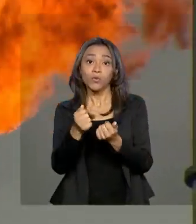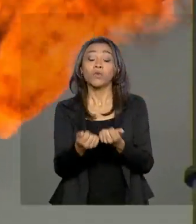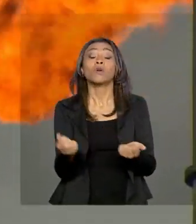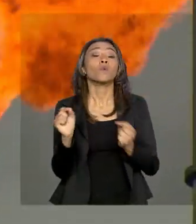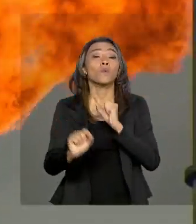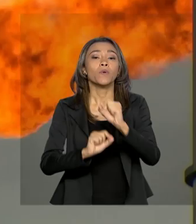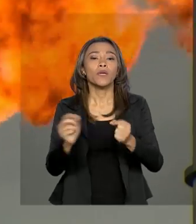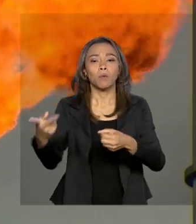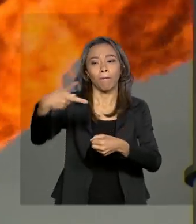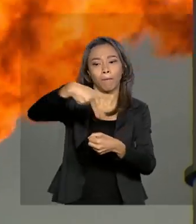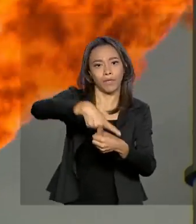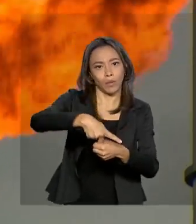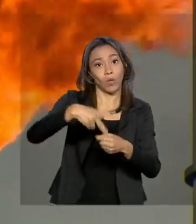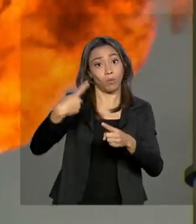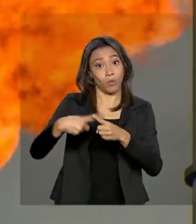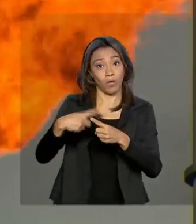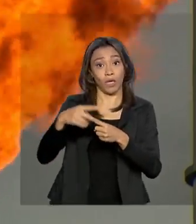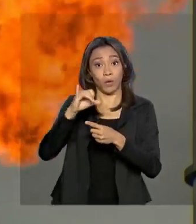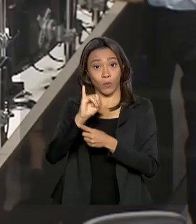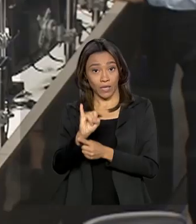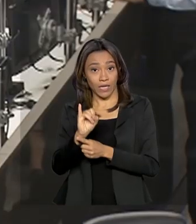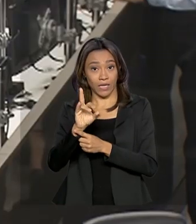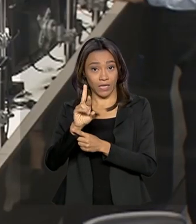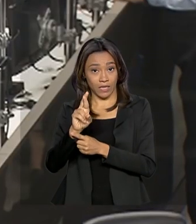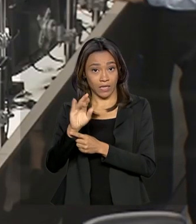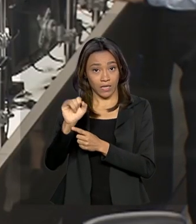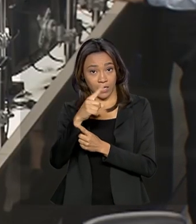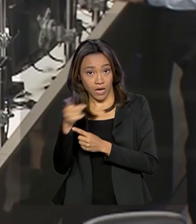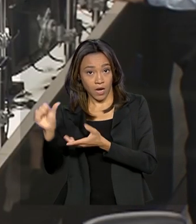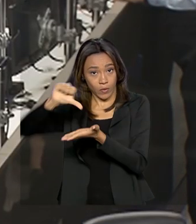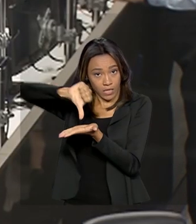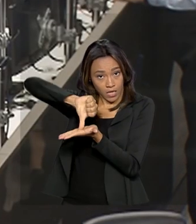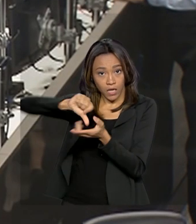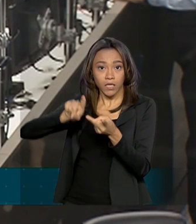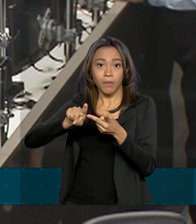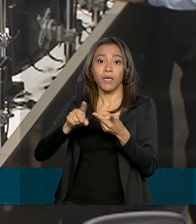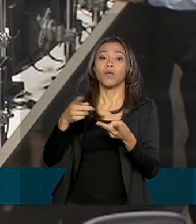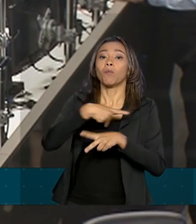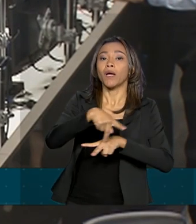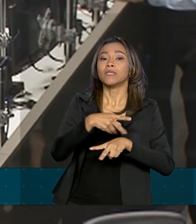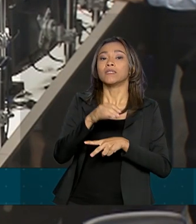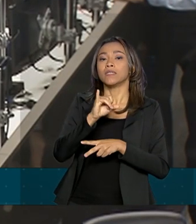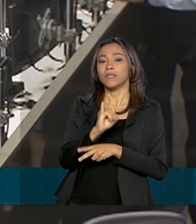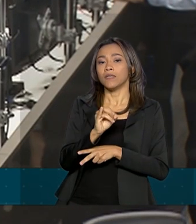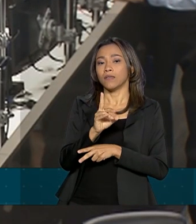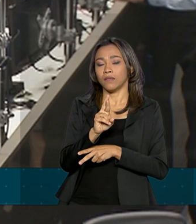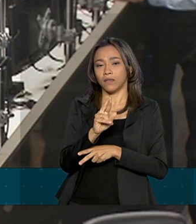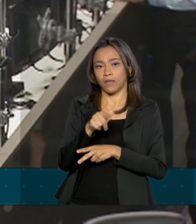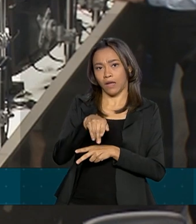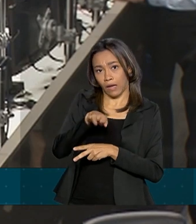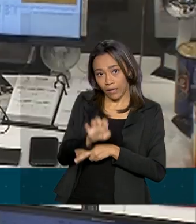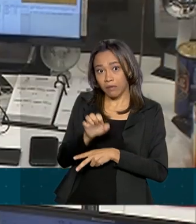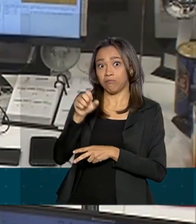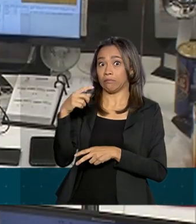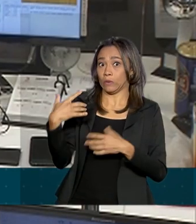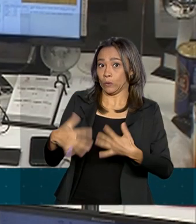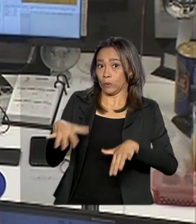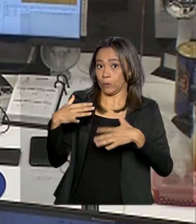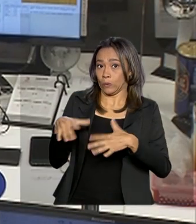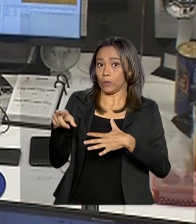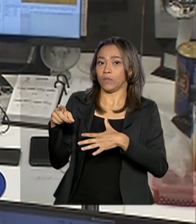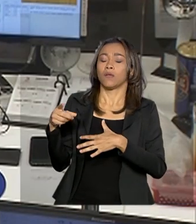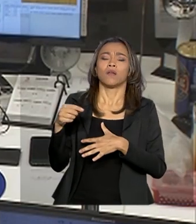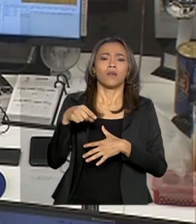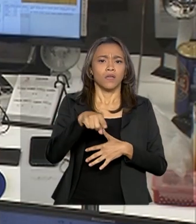estão entre os maiores produtores do planeta. E com tantas incertezas, o mercado internacional reagiu mal. Os